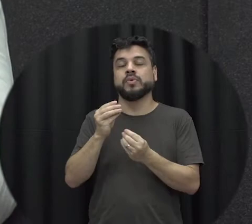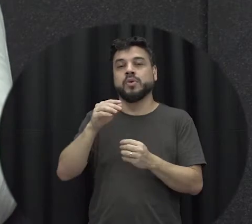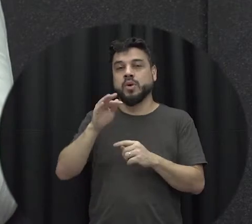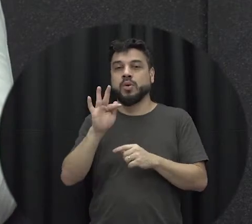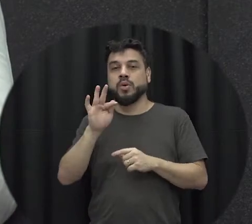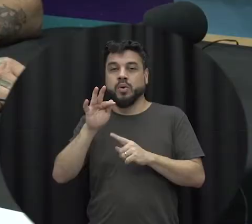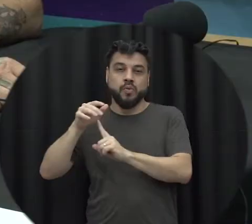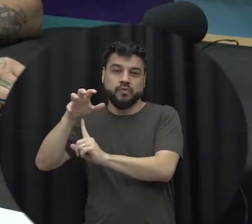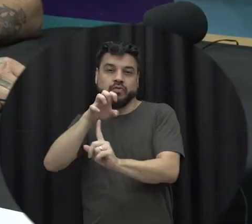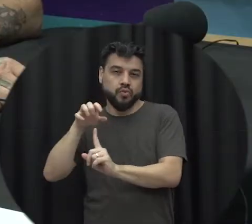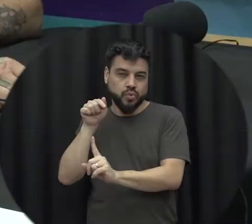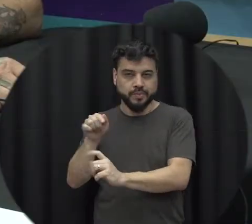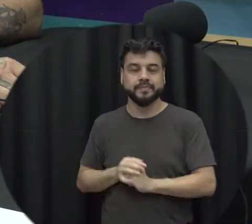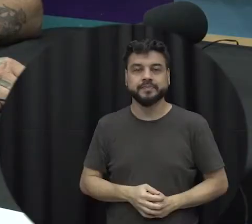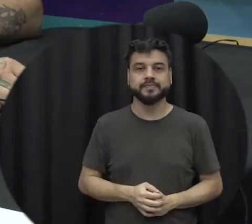célula. Legal.